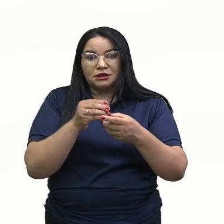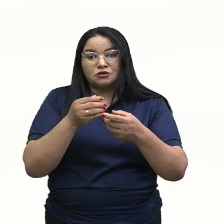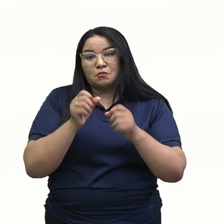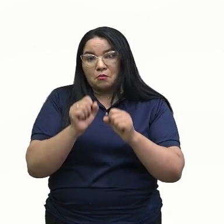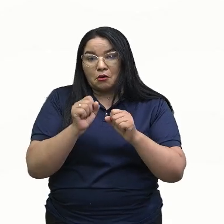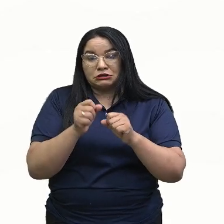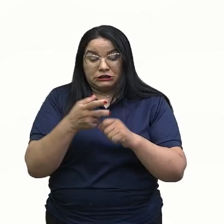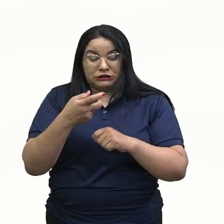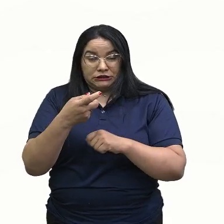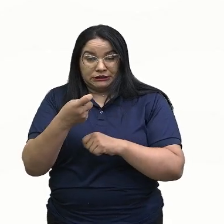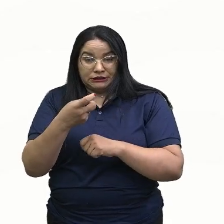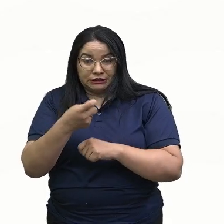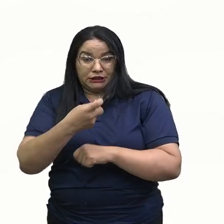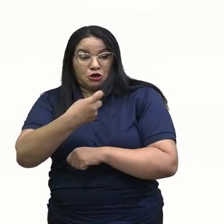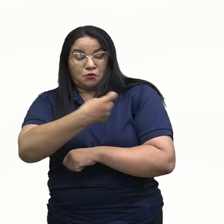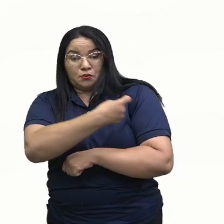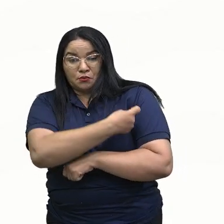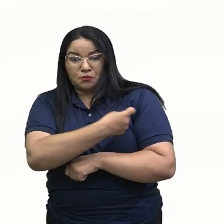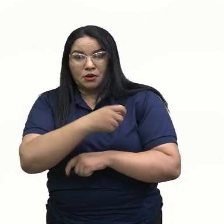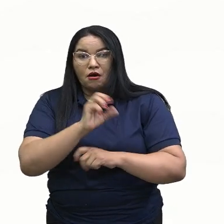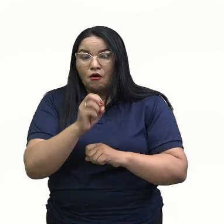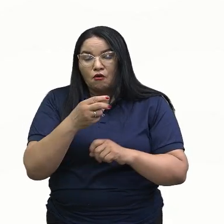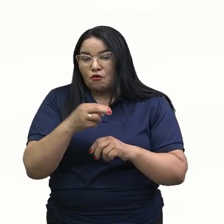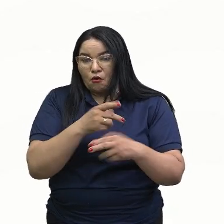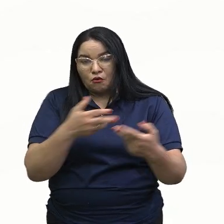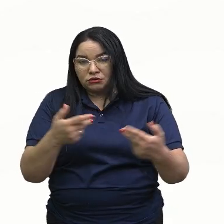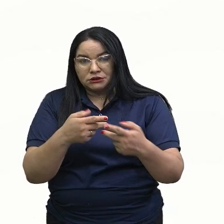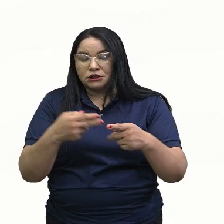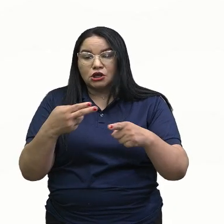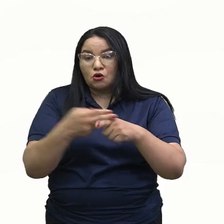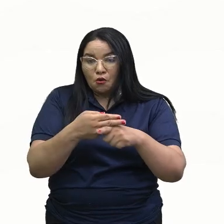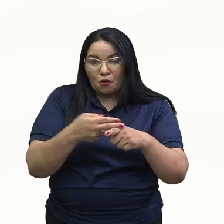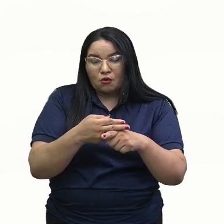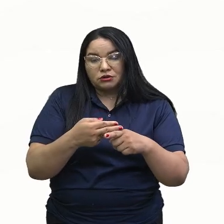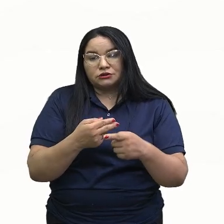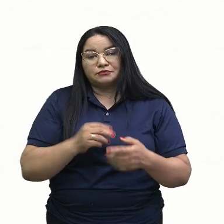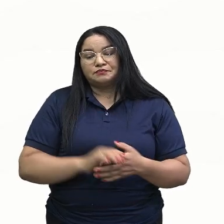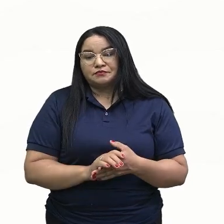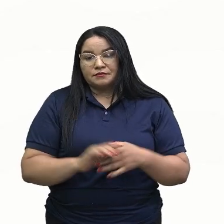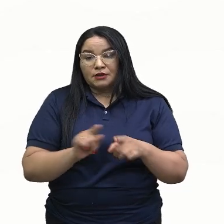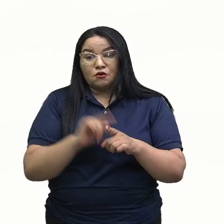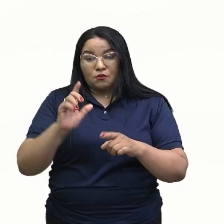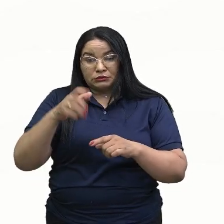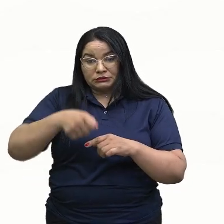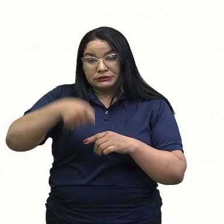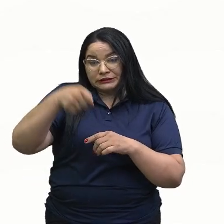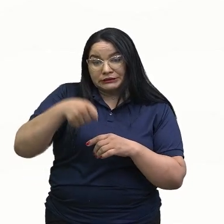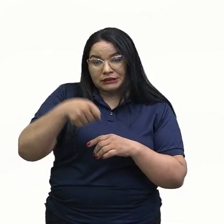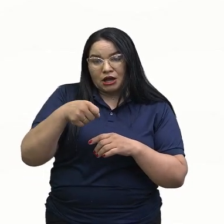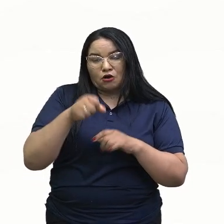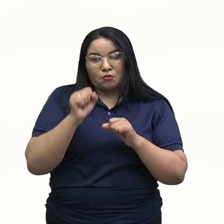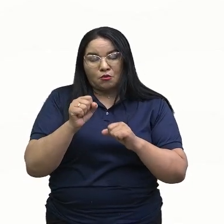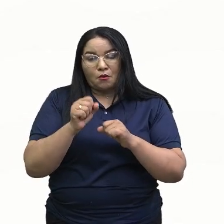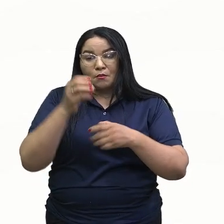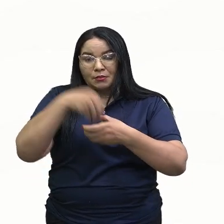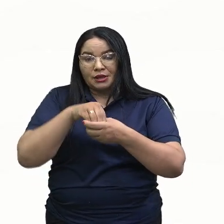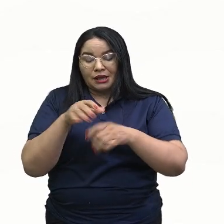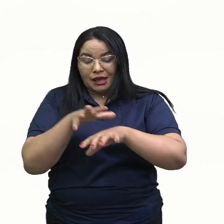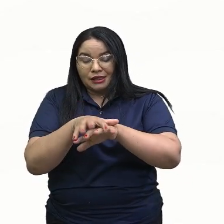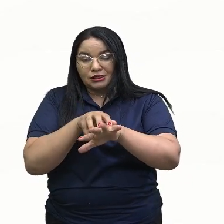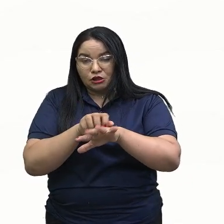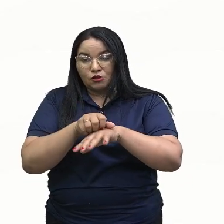né? Qualquer coisa que corta. Saco plástico para acondicionamento de papéis, luvas, outros materiais